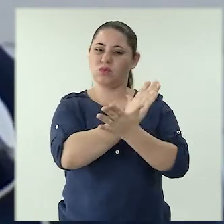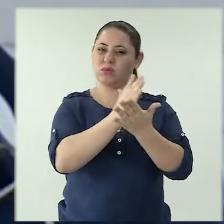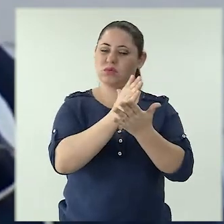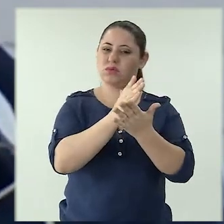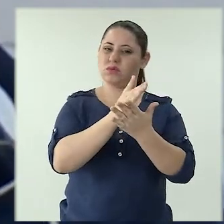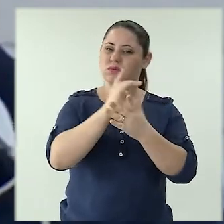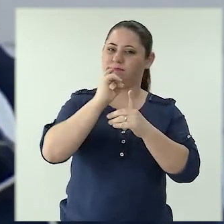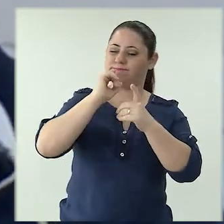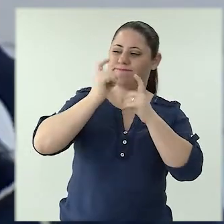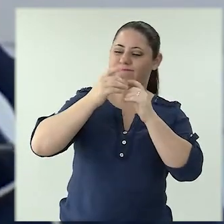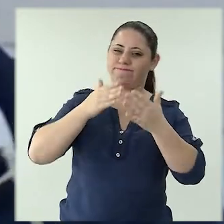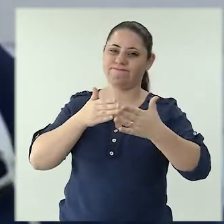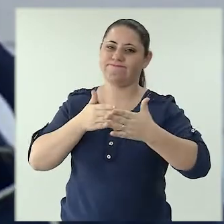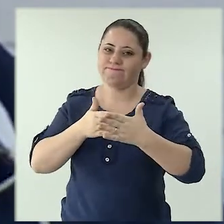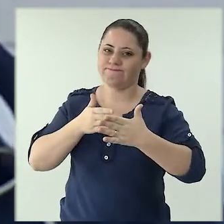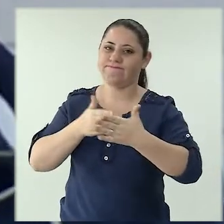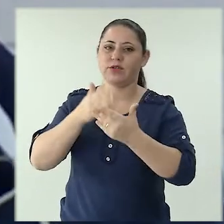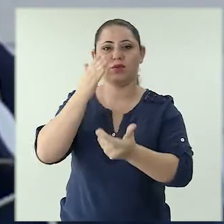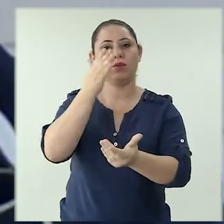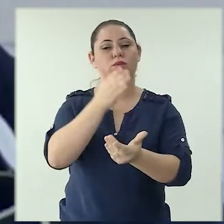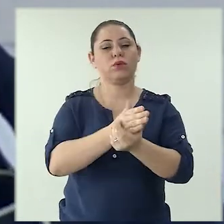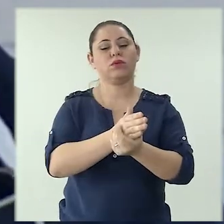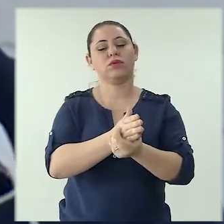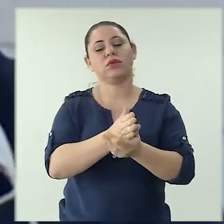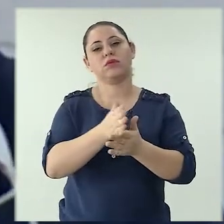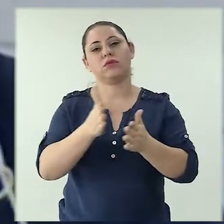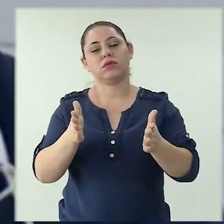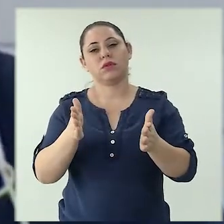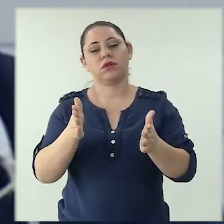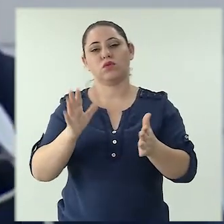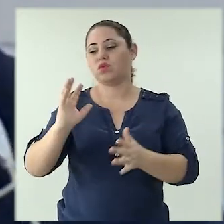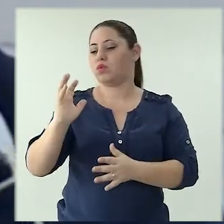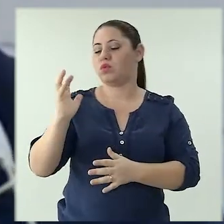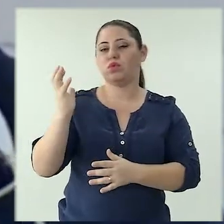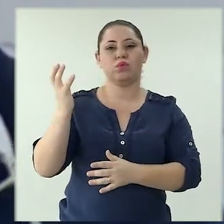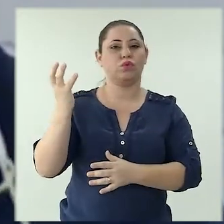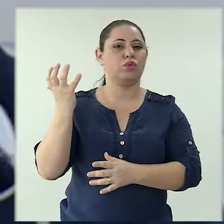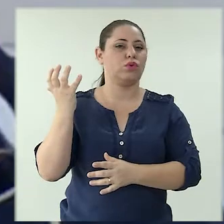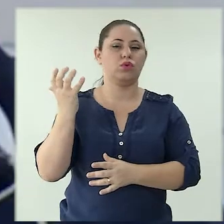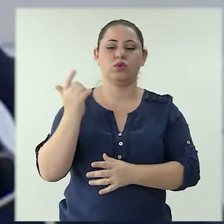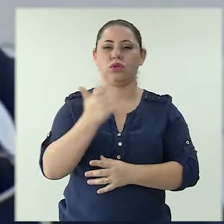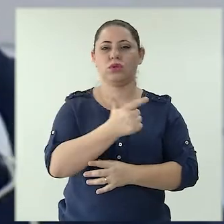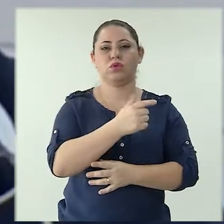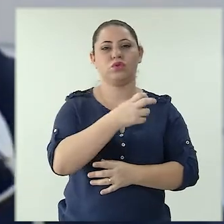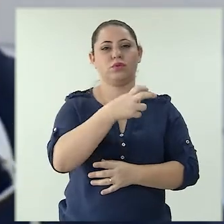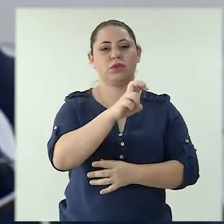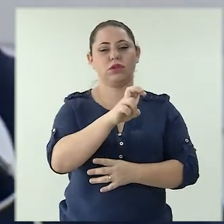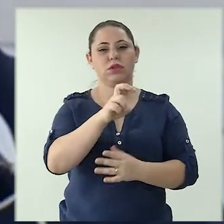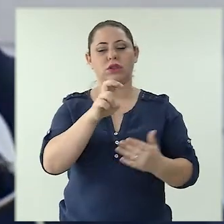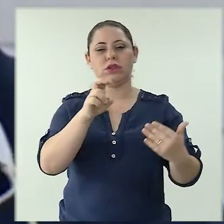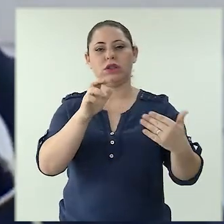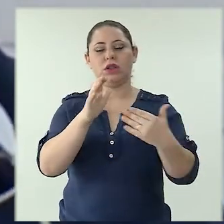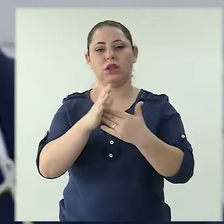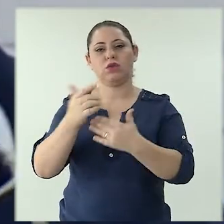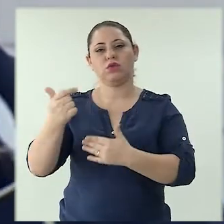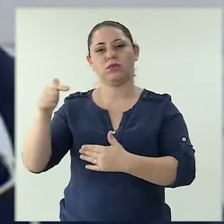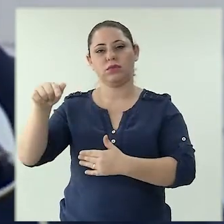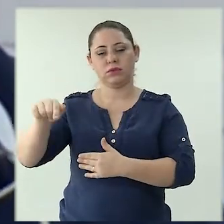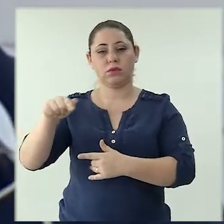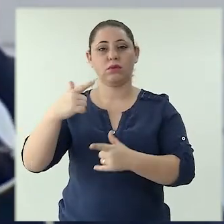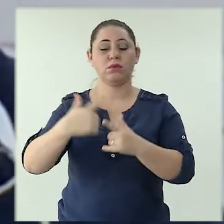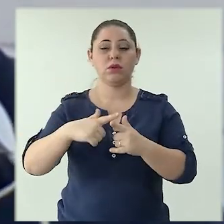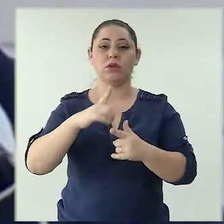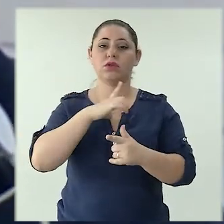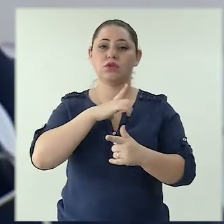o que travava esses processos de usucapião. Então, eles não aconteceram entre 2015 e 2017,